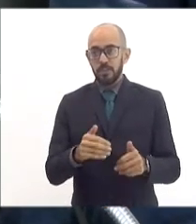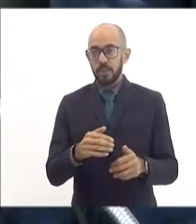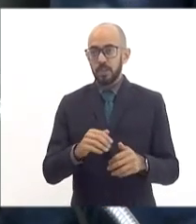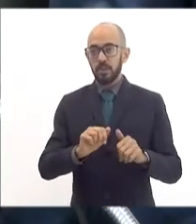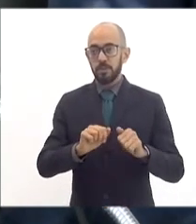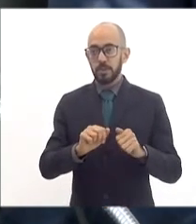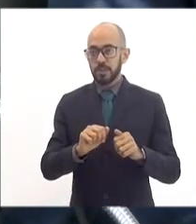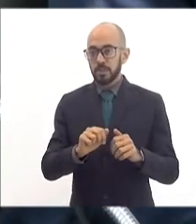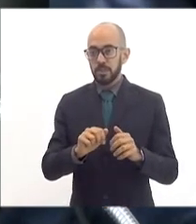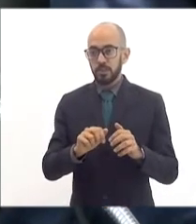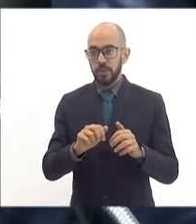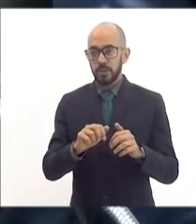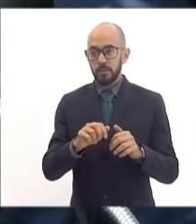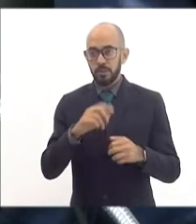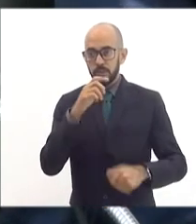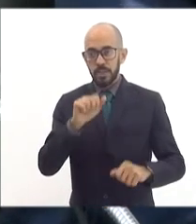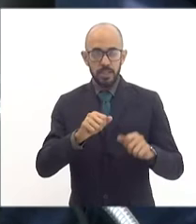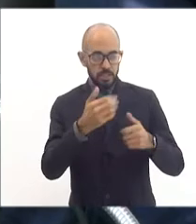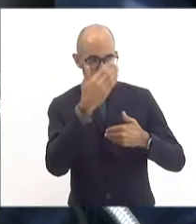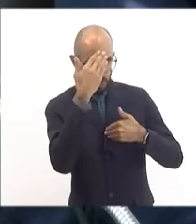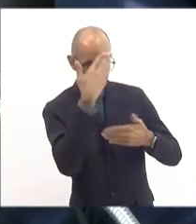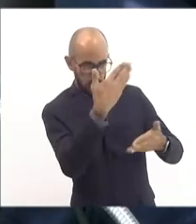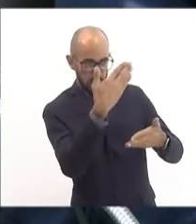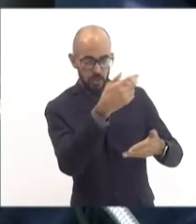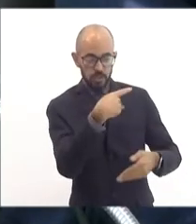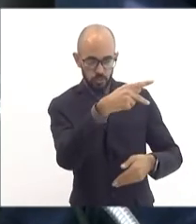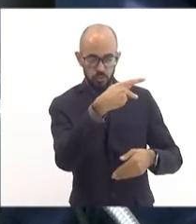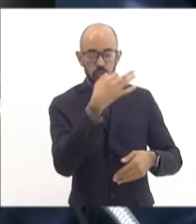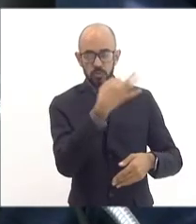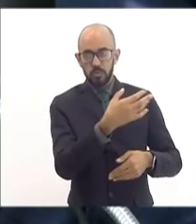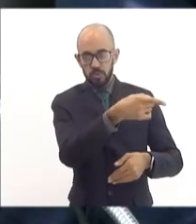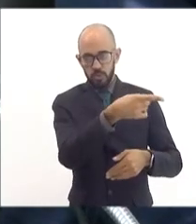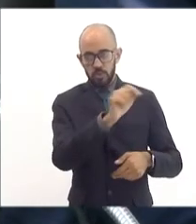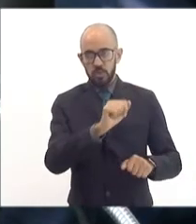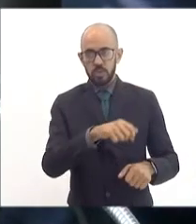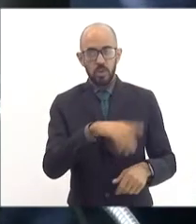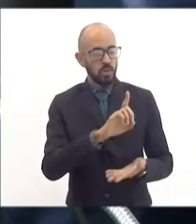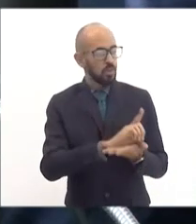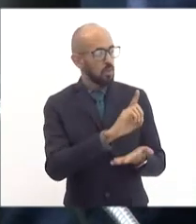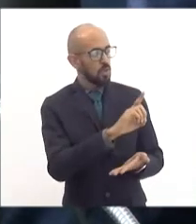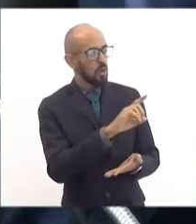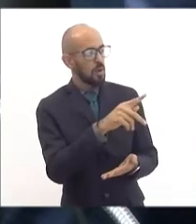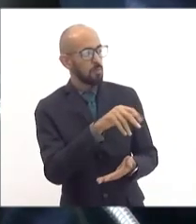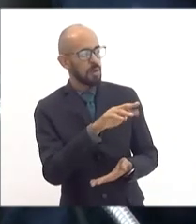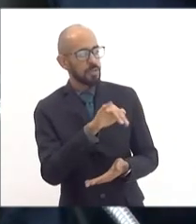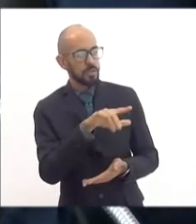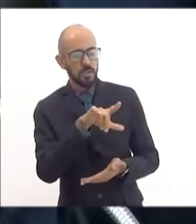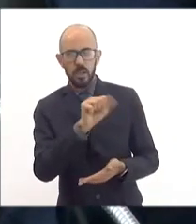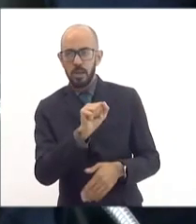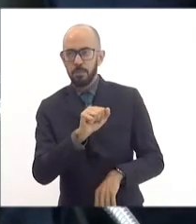as explicações, agradeço suas intervenções. Obrigado. Doutora Priscila, se inscreveu?